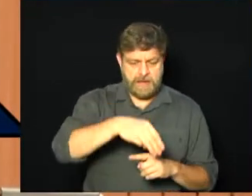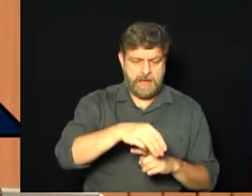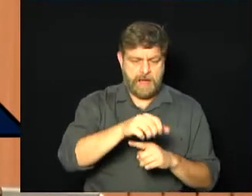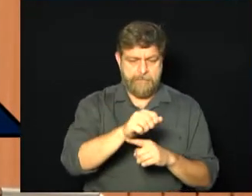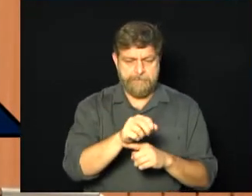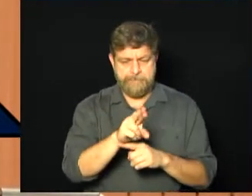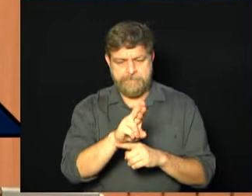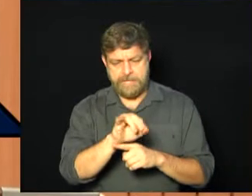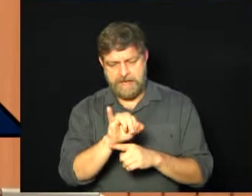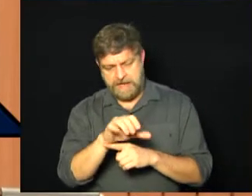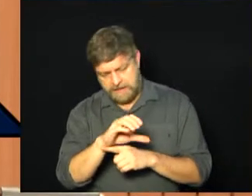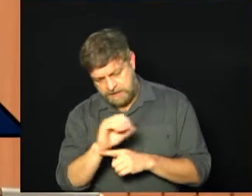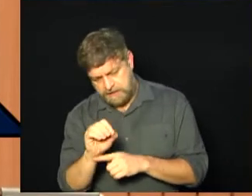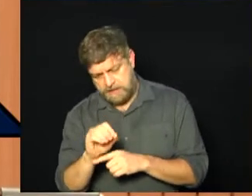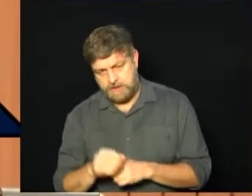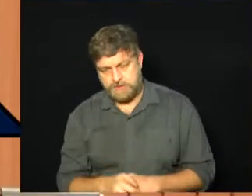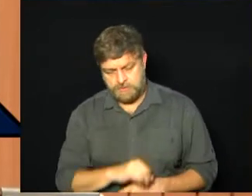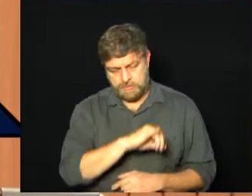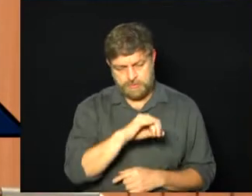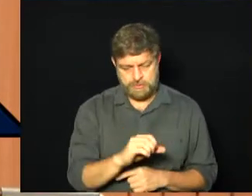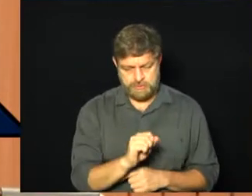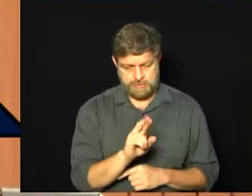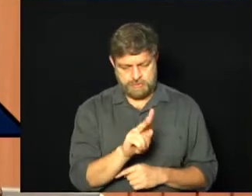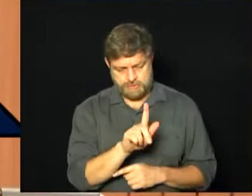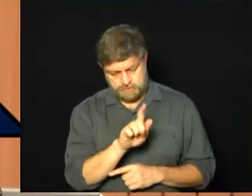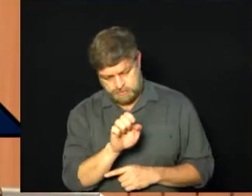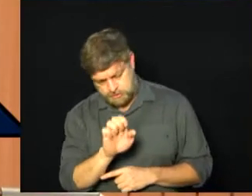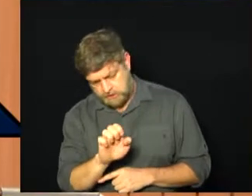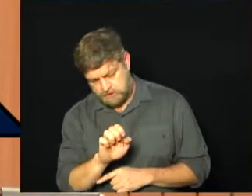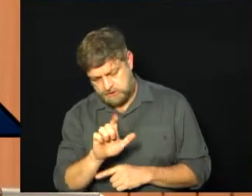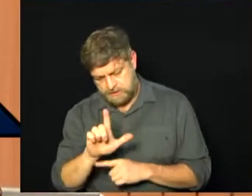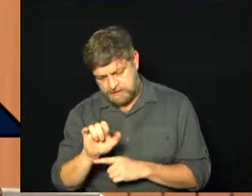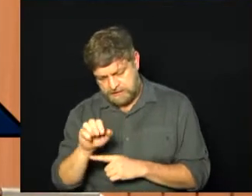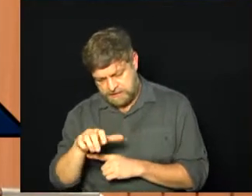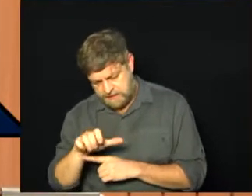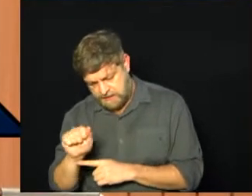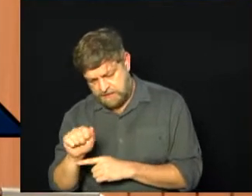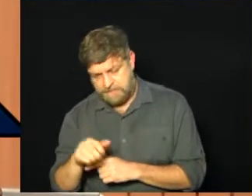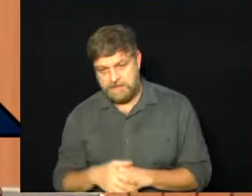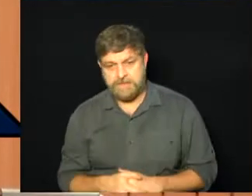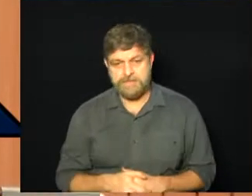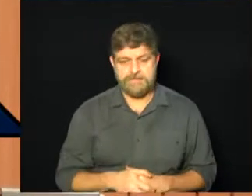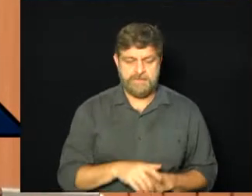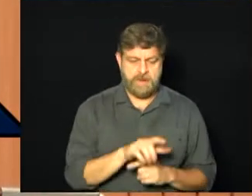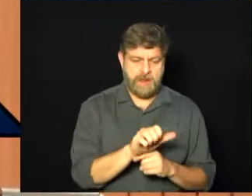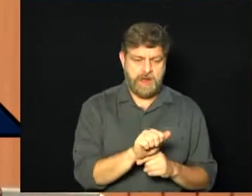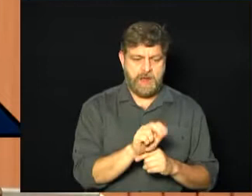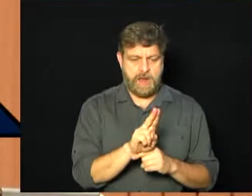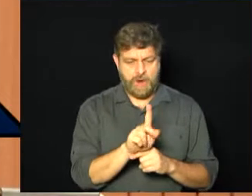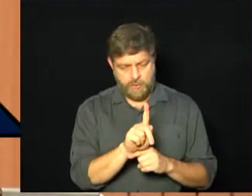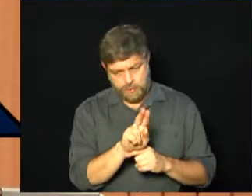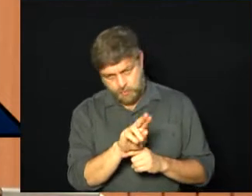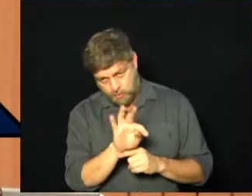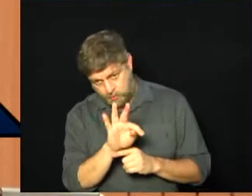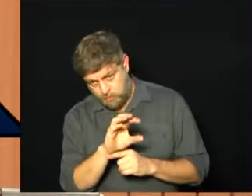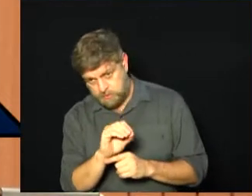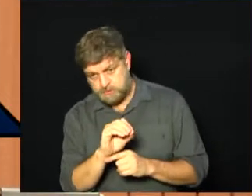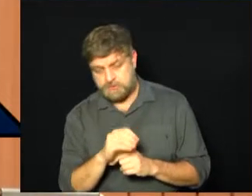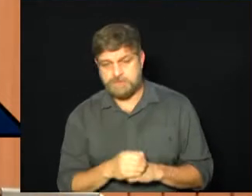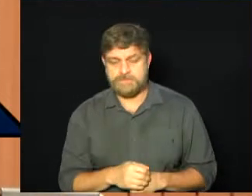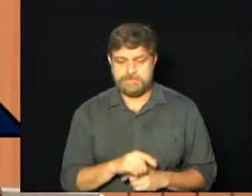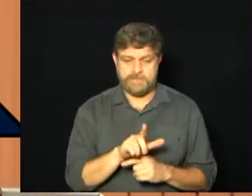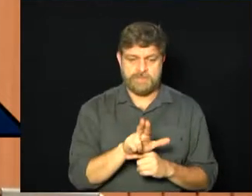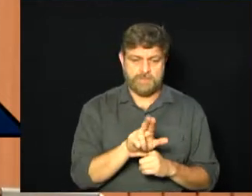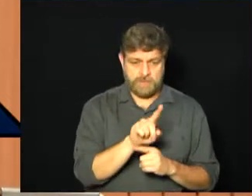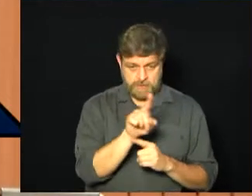Gigiati, Jorge Alves de Lima, José Homero Adabo, Augusto César Escorza, Luiz Carlos